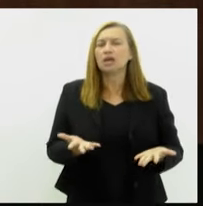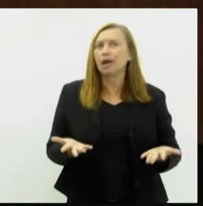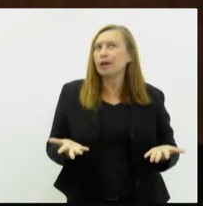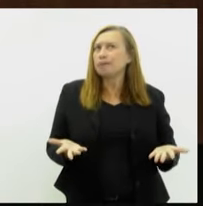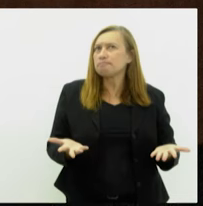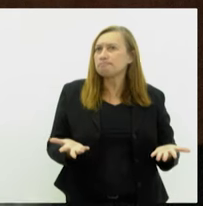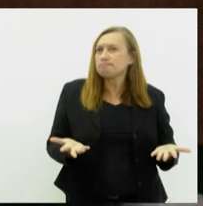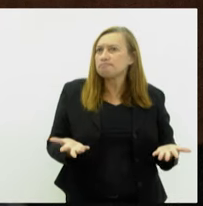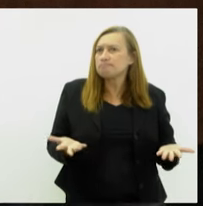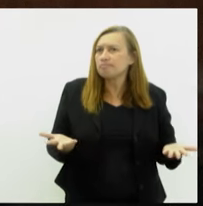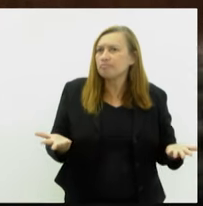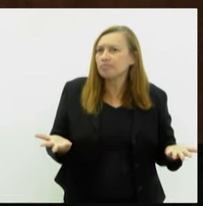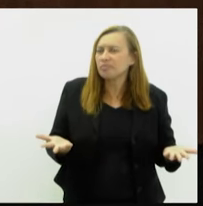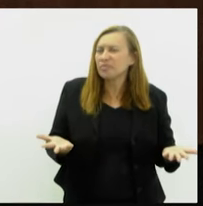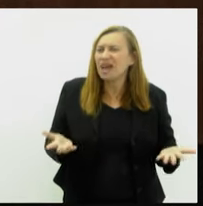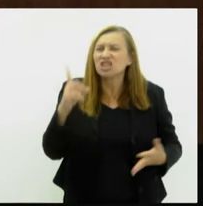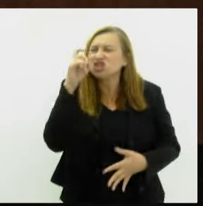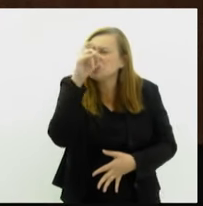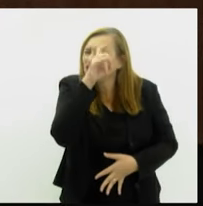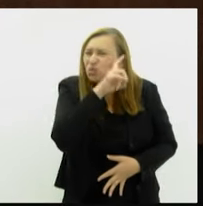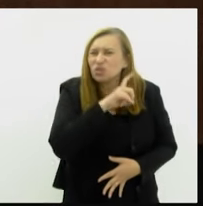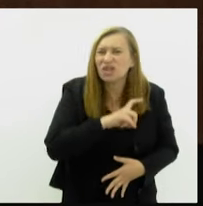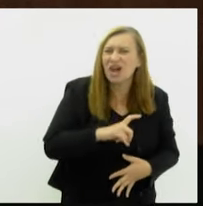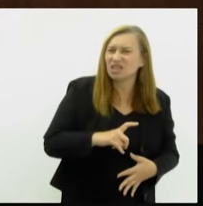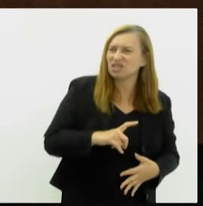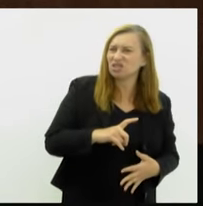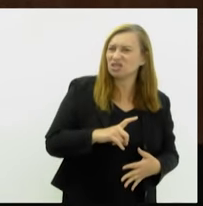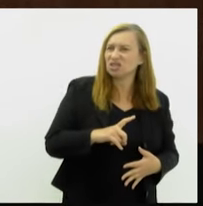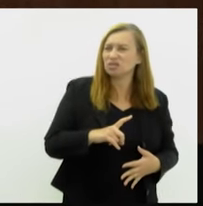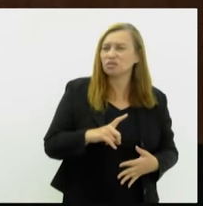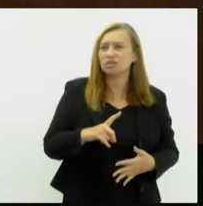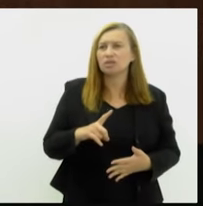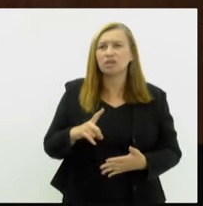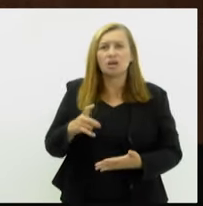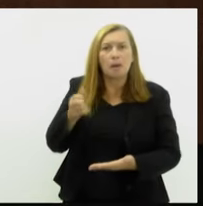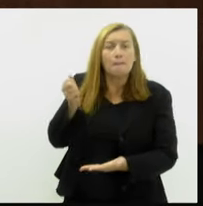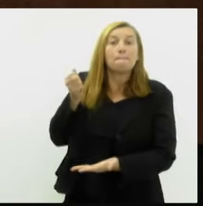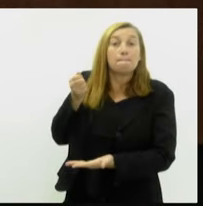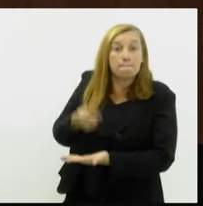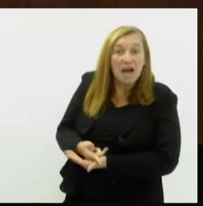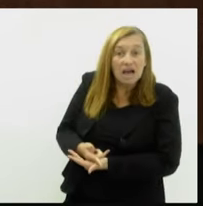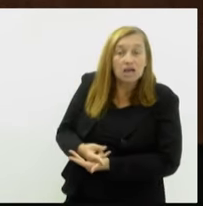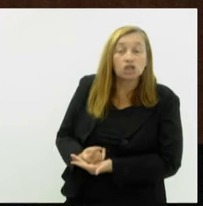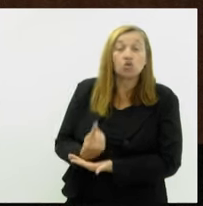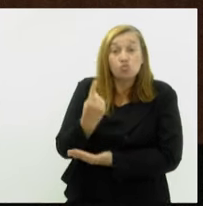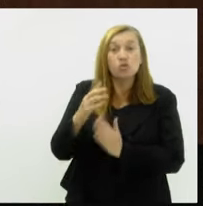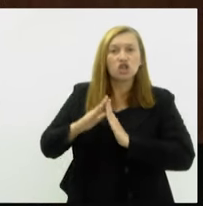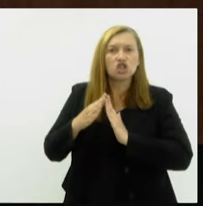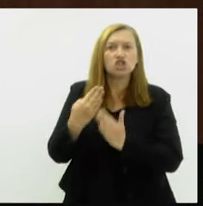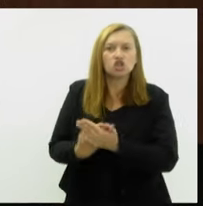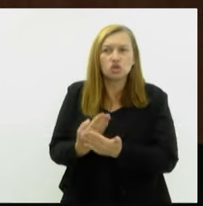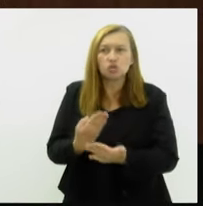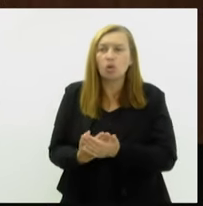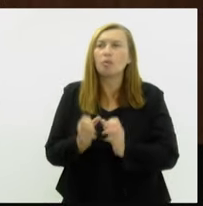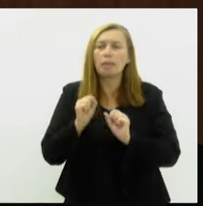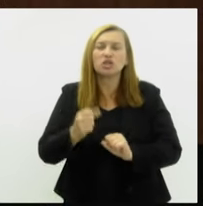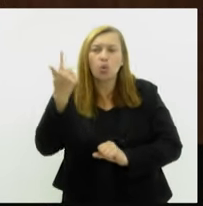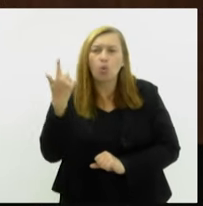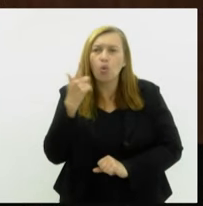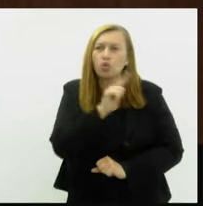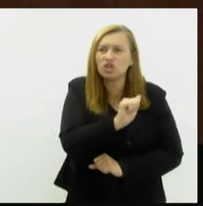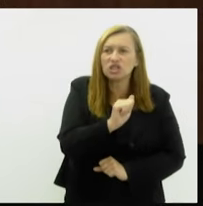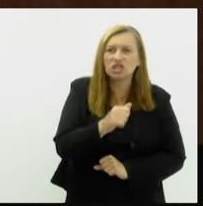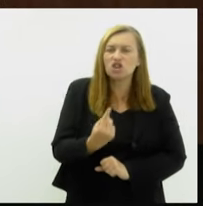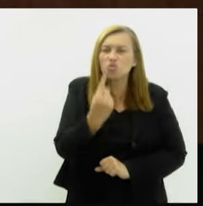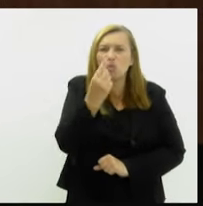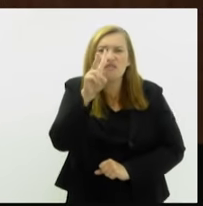Inclusive, a dificuldade pagando uma escola para poder conseguir